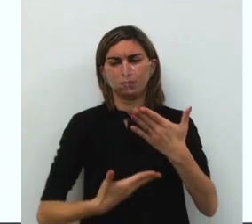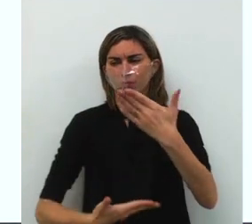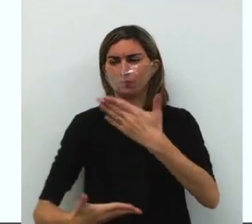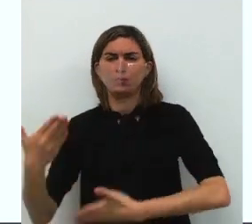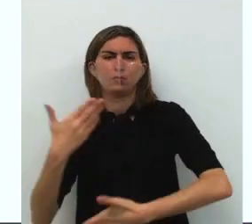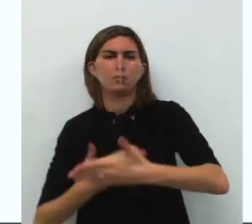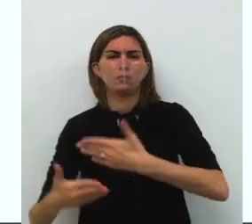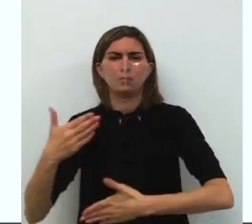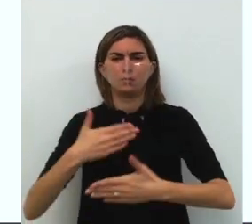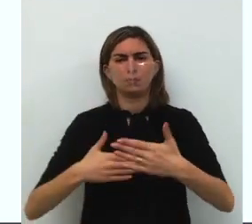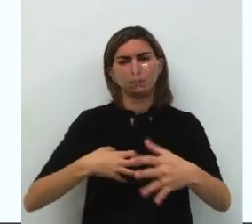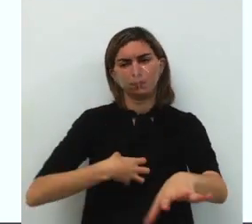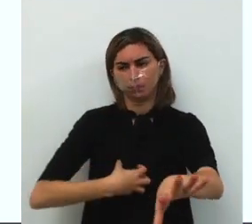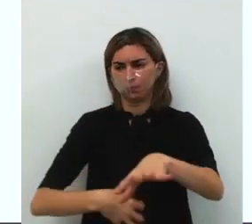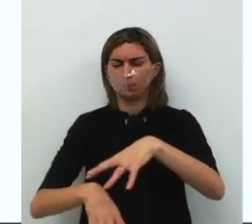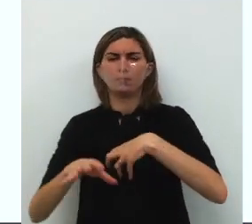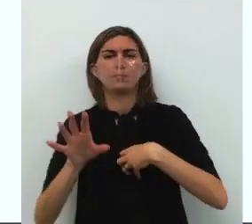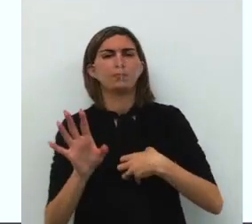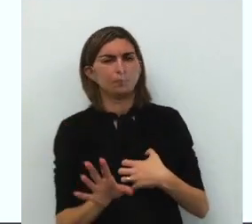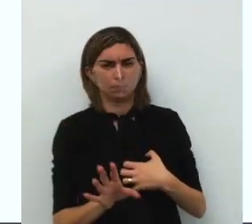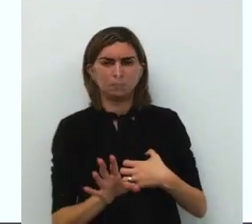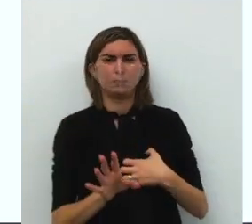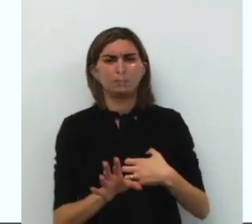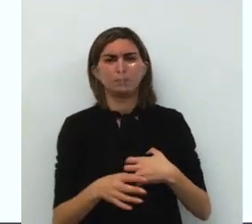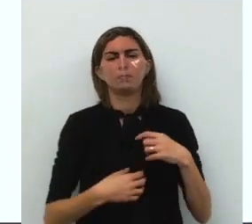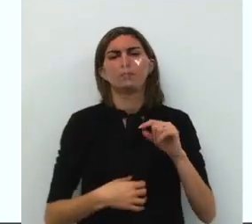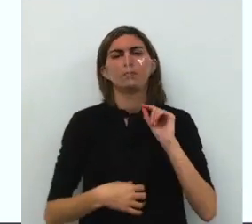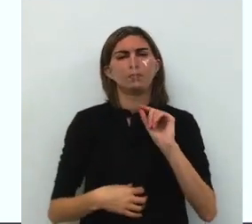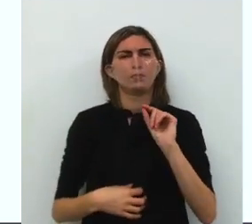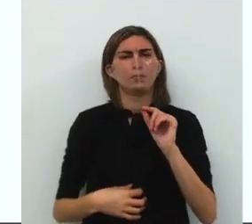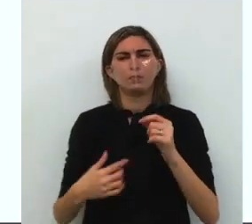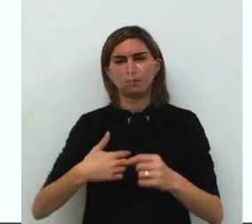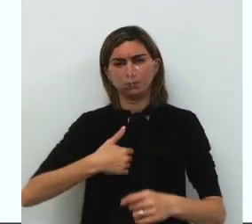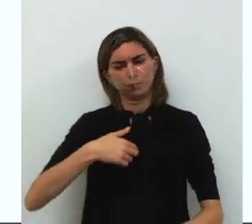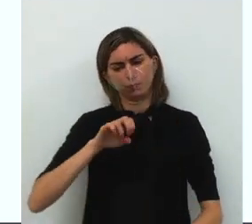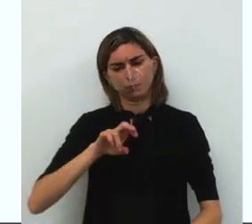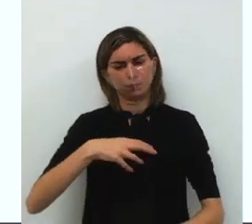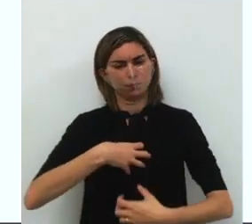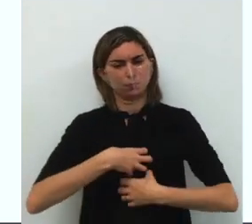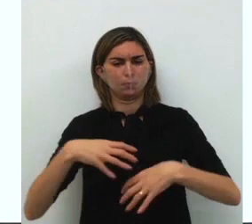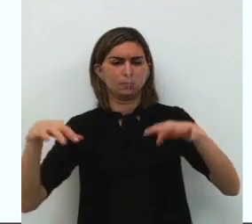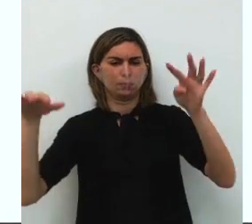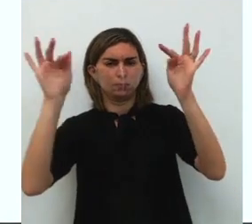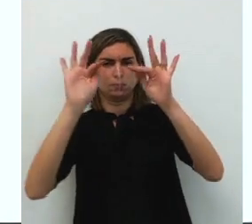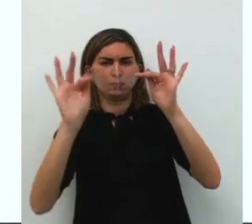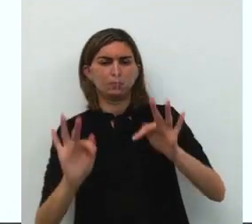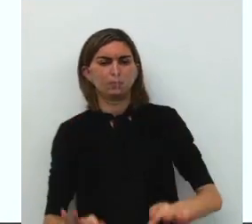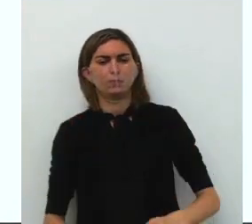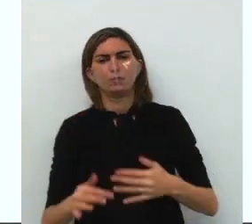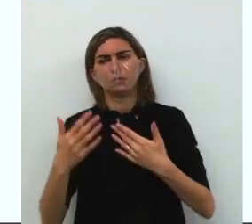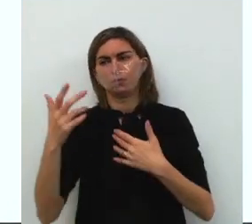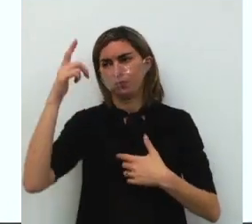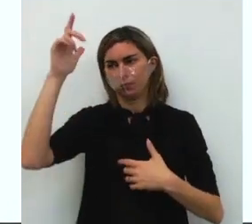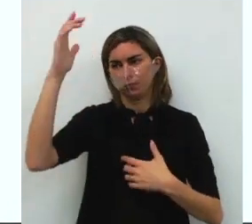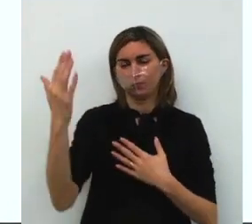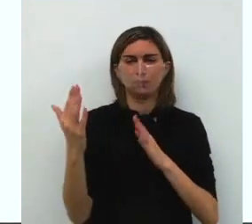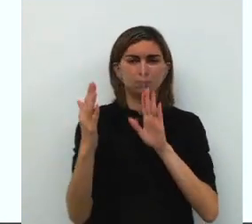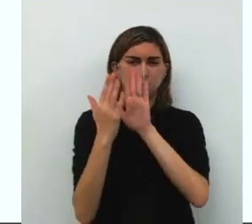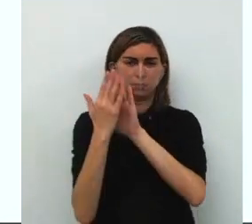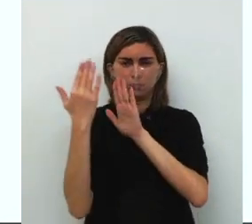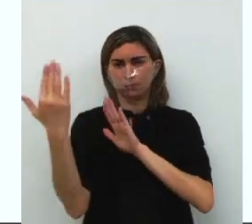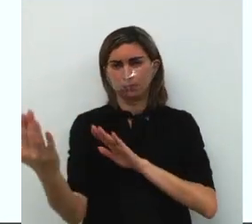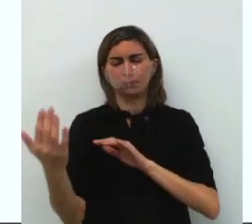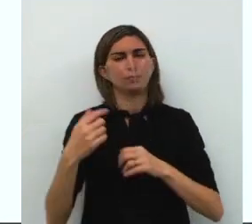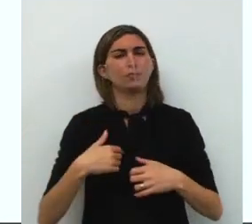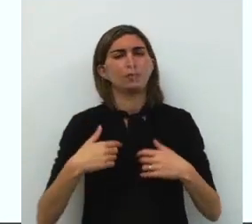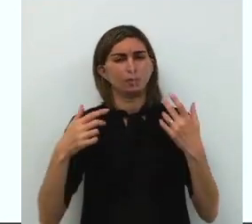uma troca, uma empatia. Empatia significa o quê? Que eu me sinto feliz de estar diante daquela outra pessoa.